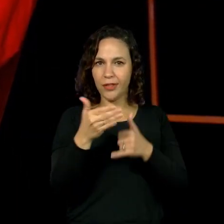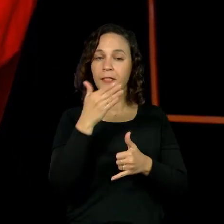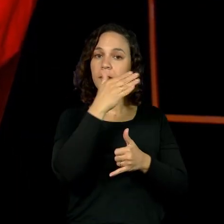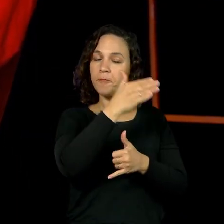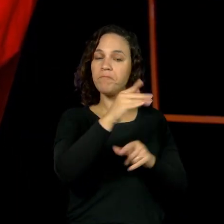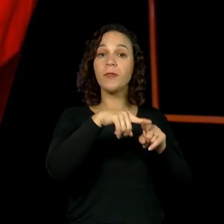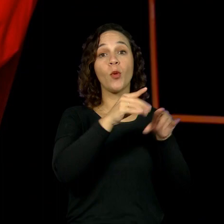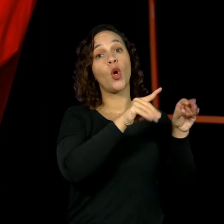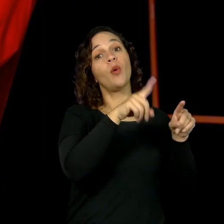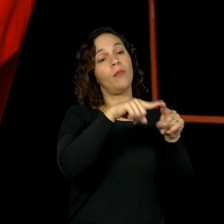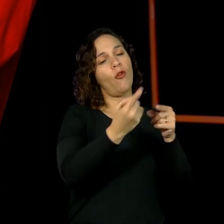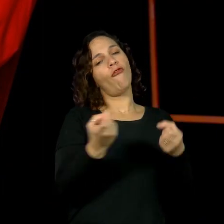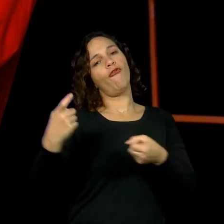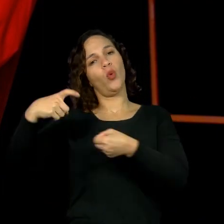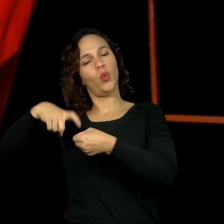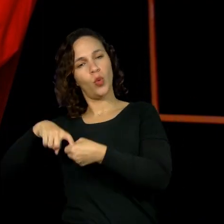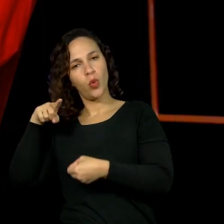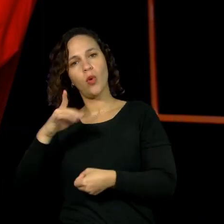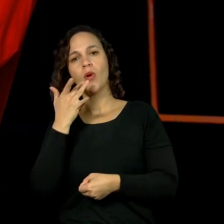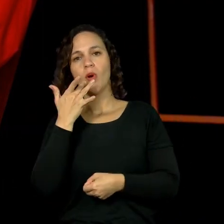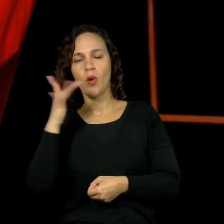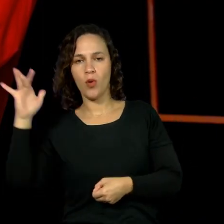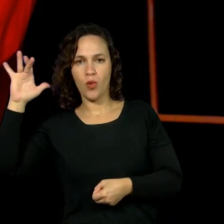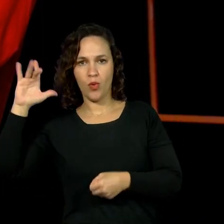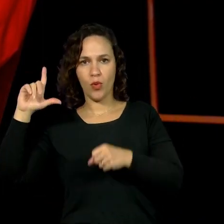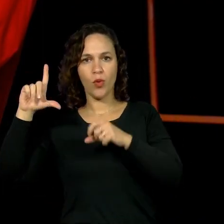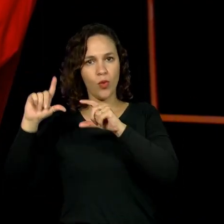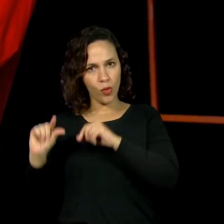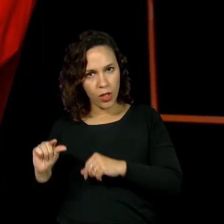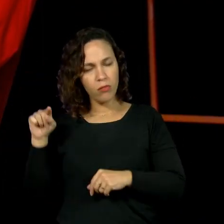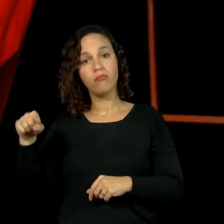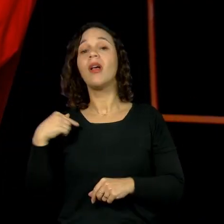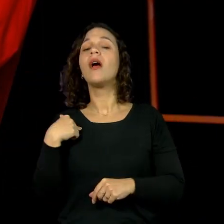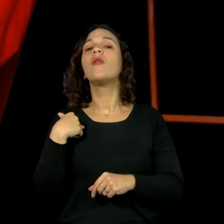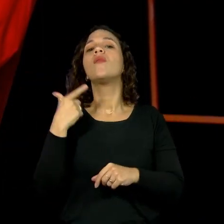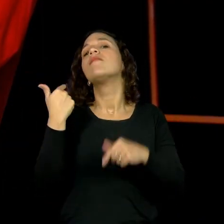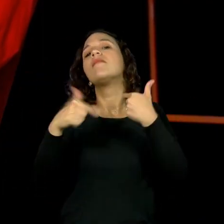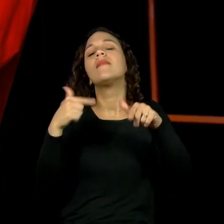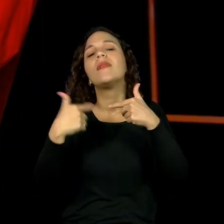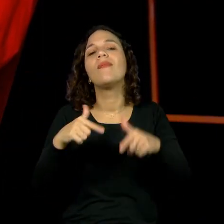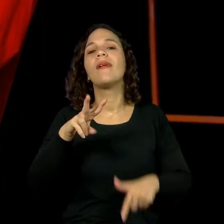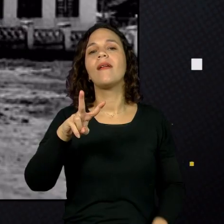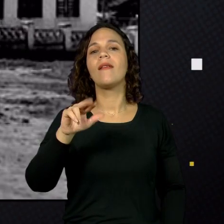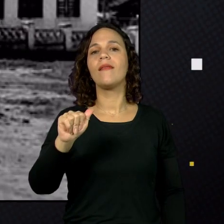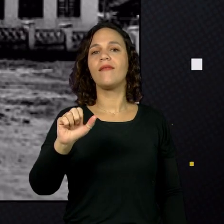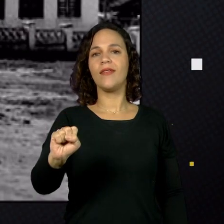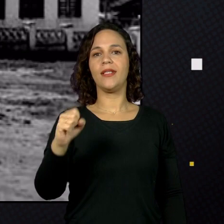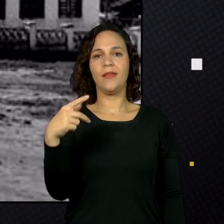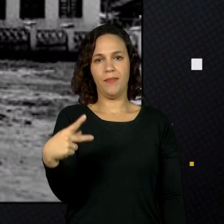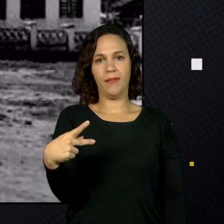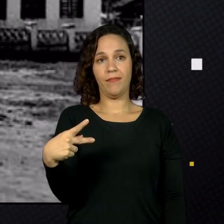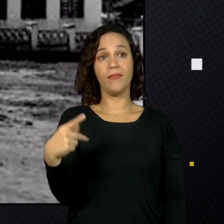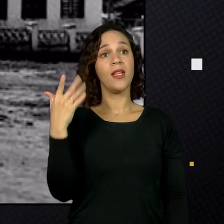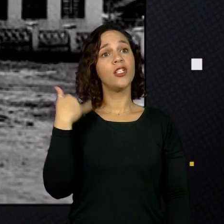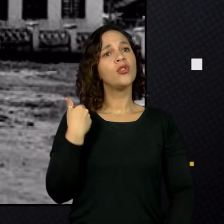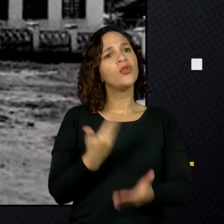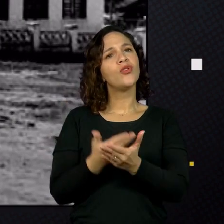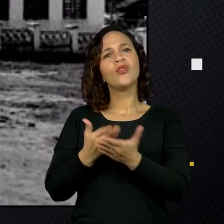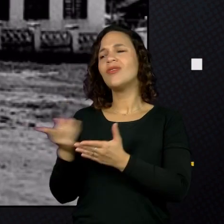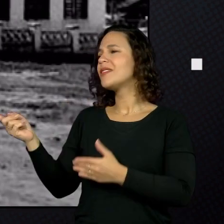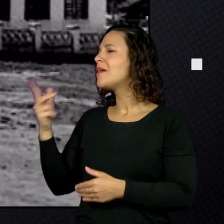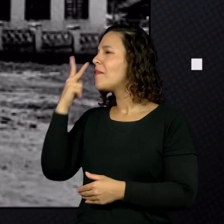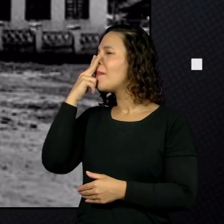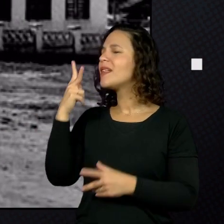para Ourinhos, eu passei a trabalhar na VASP, né? Eu estudava a Escola Artesanal de Ourinhos, que era uma escola espécie de Senai,